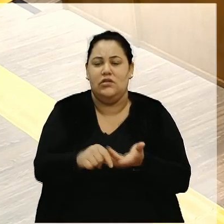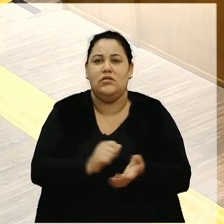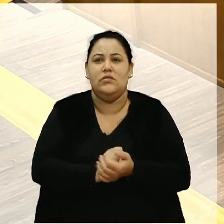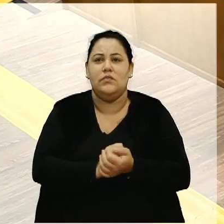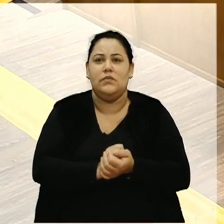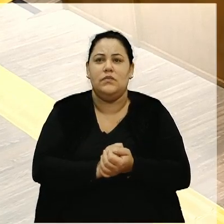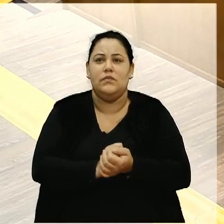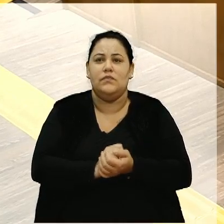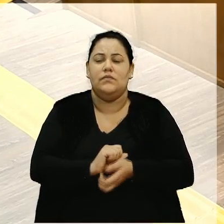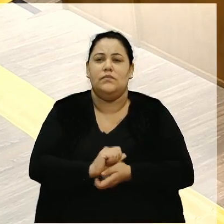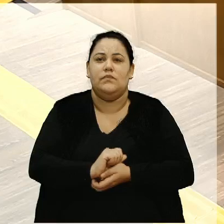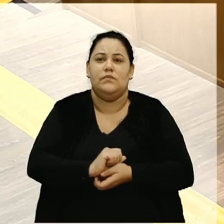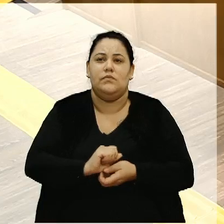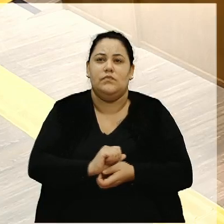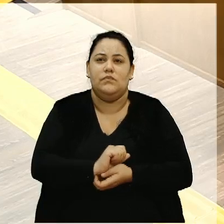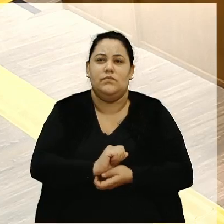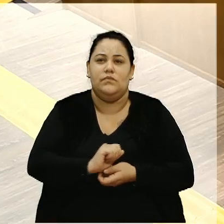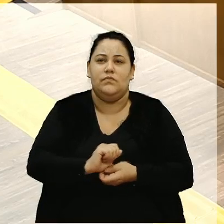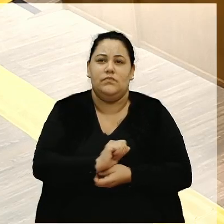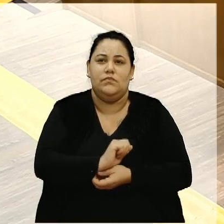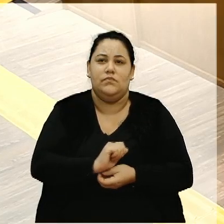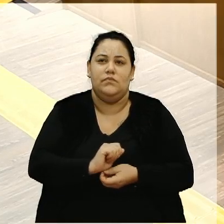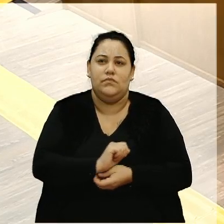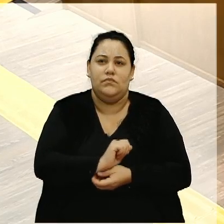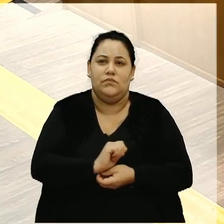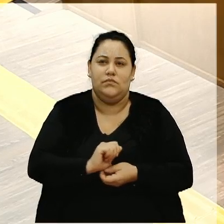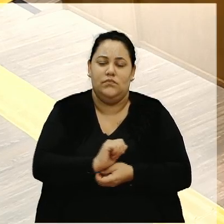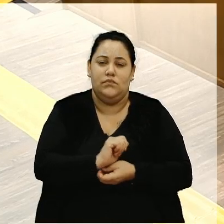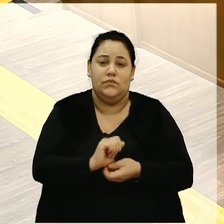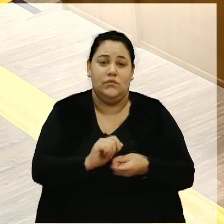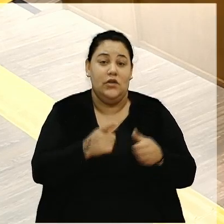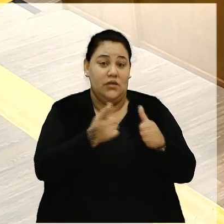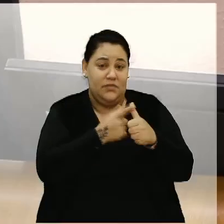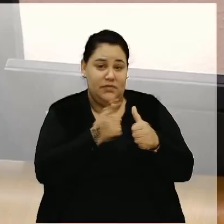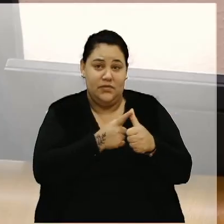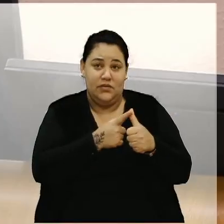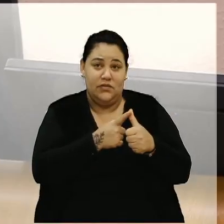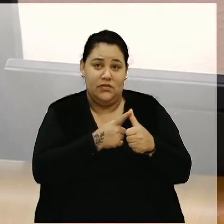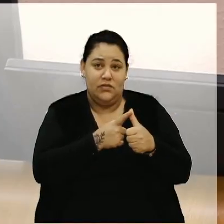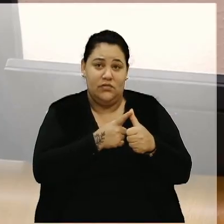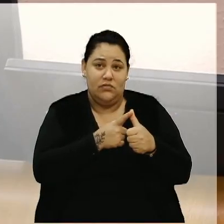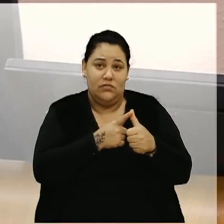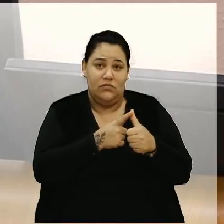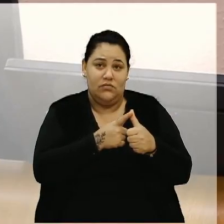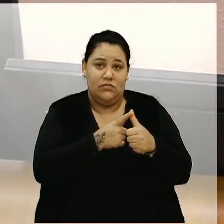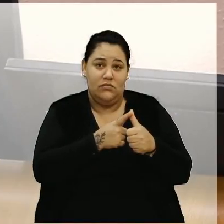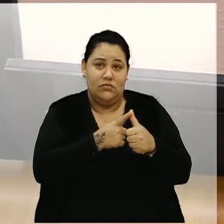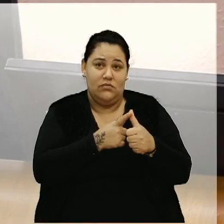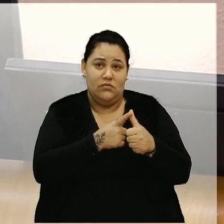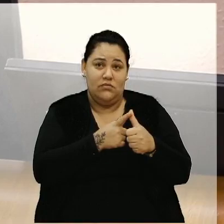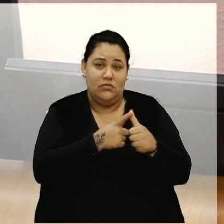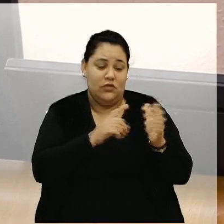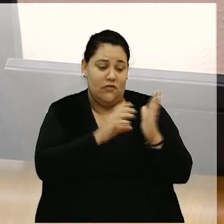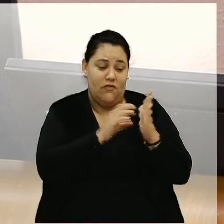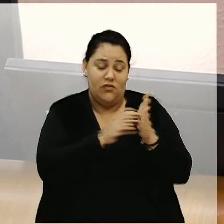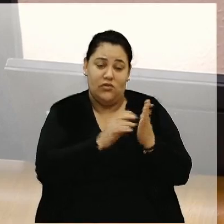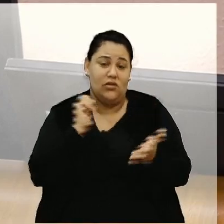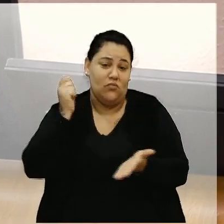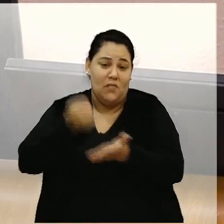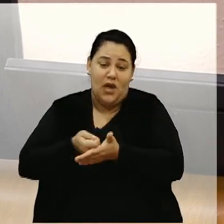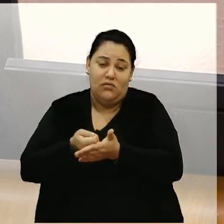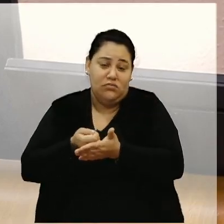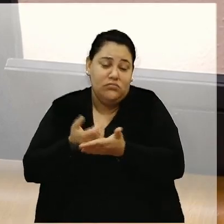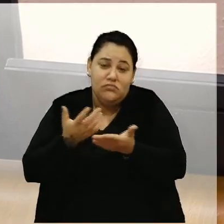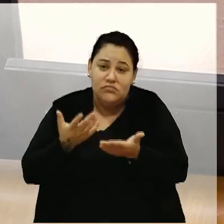Primeiro, que não foi falado que até esse servidor, é o papel dele de vir aqui, ele está sendo pago para isso. Ele quer vir, ele foi